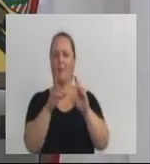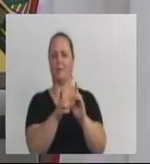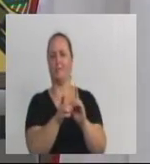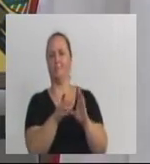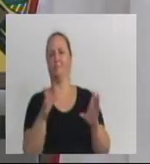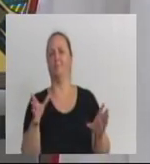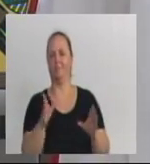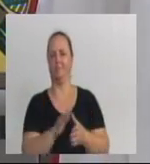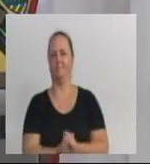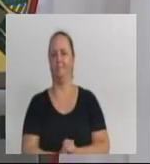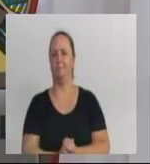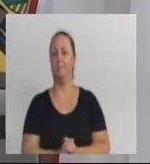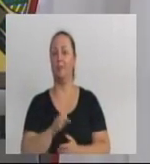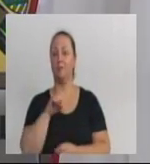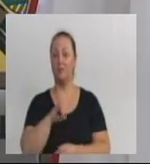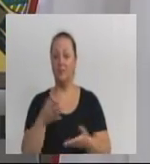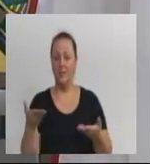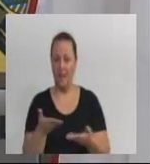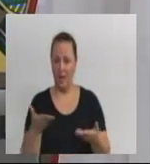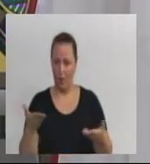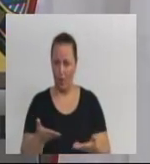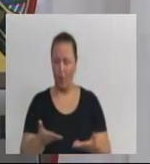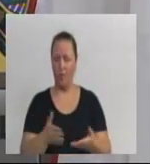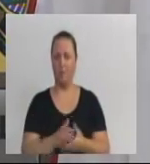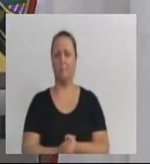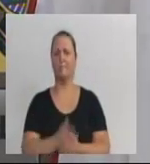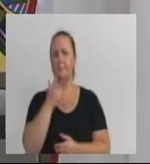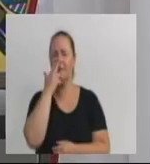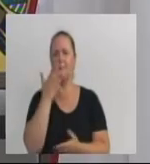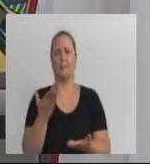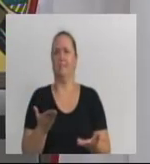então, agora, não existia a menor